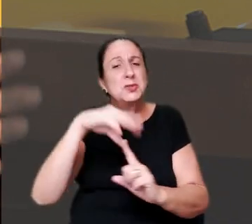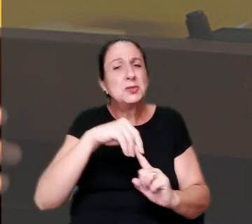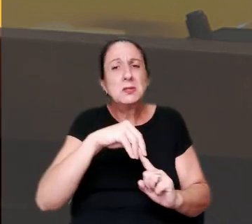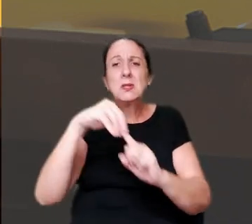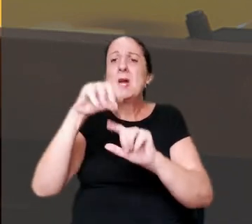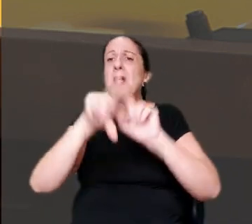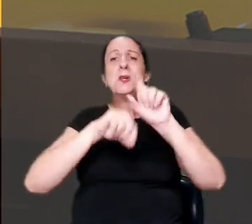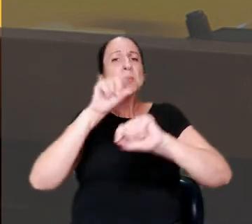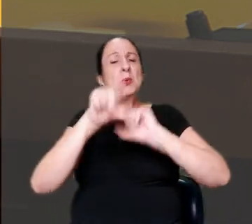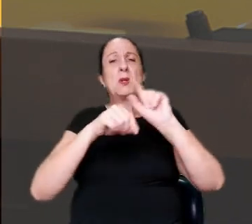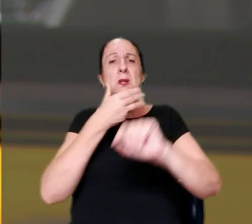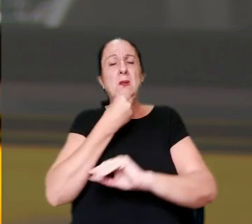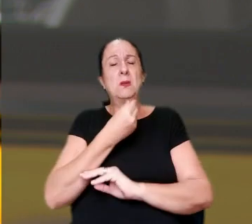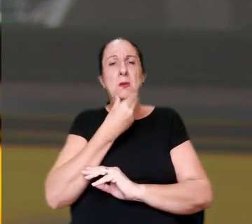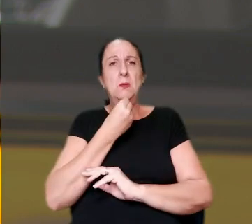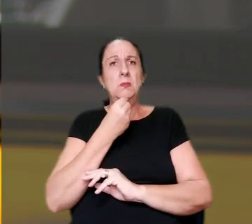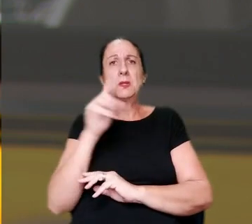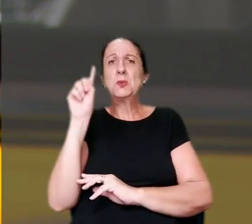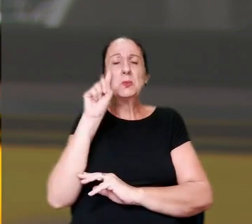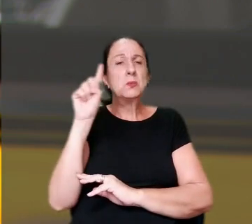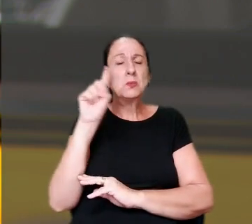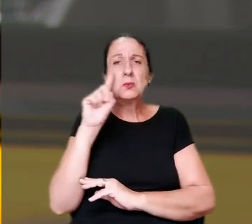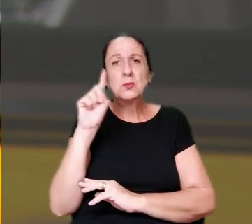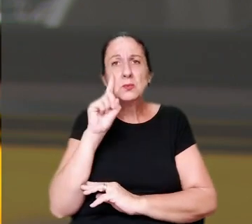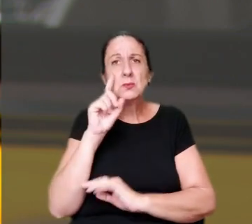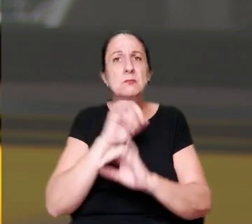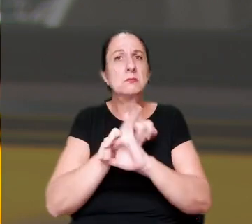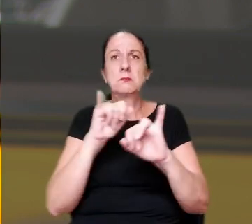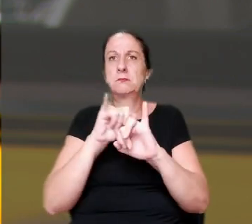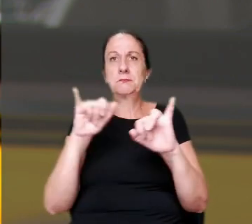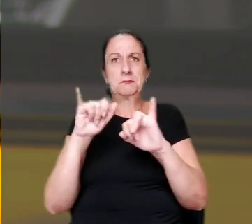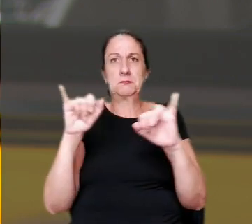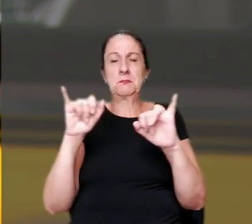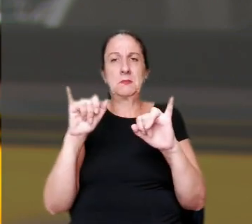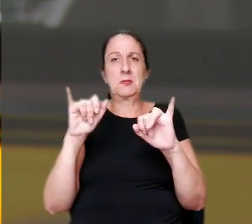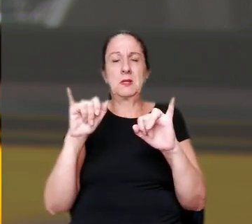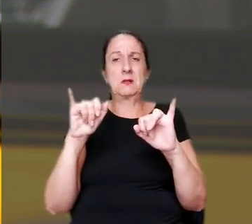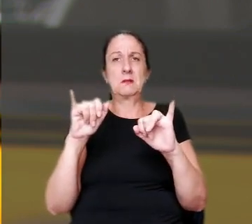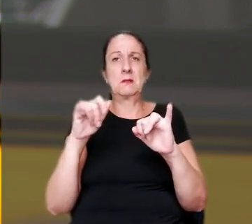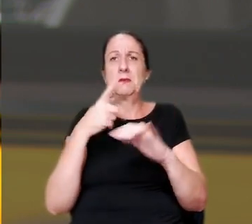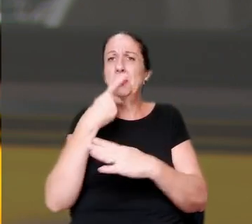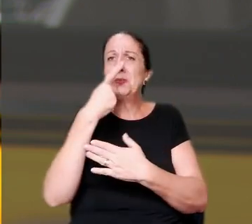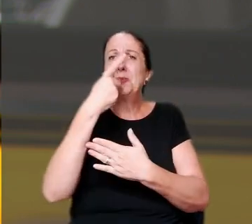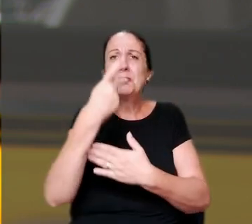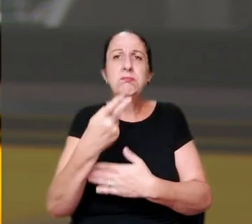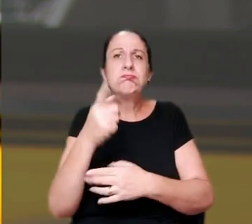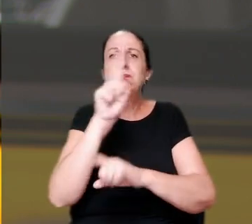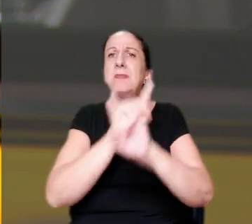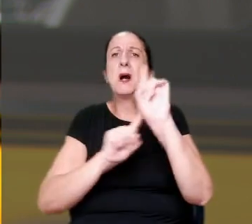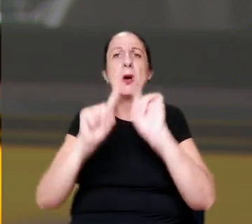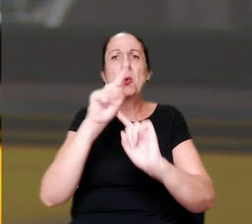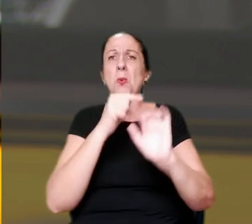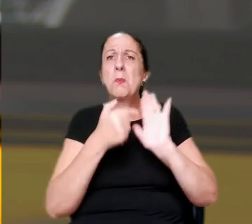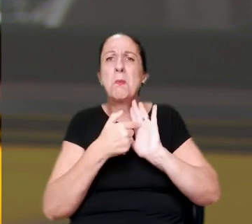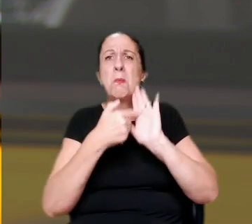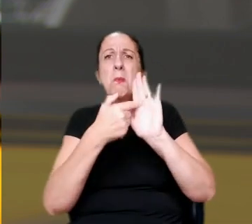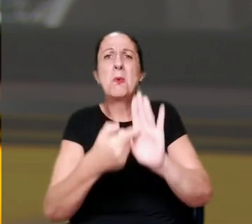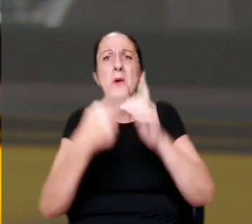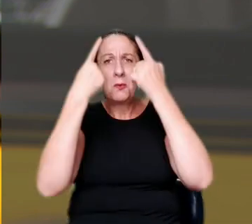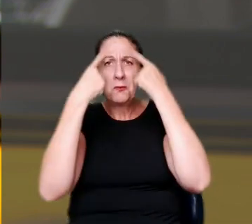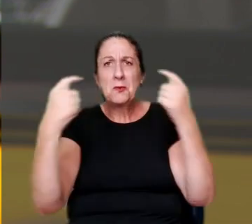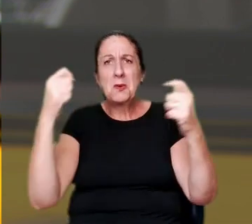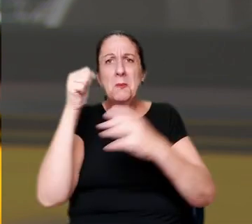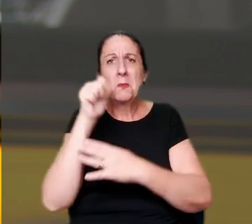vítima preferencial dos homens. Todo dia, a imprensa, né, diariamente botando